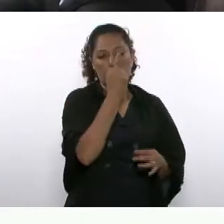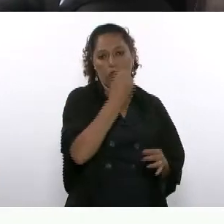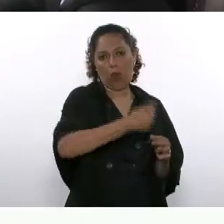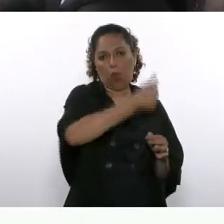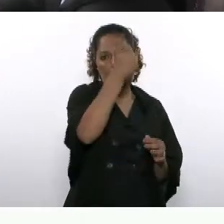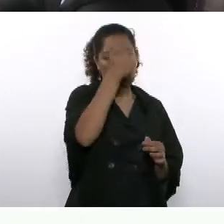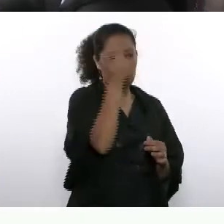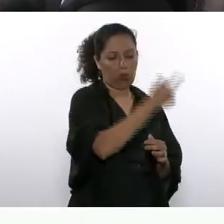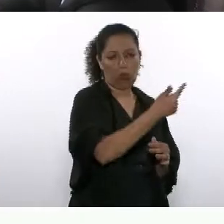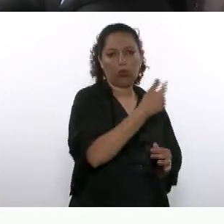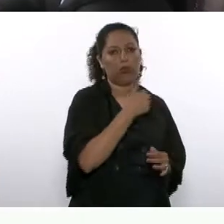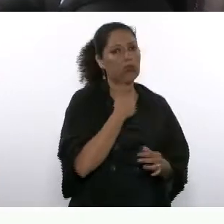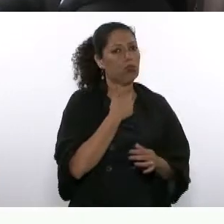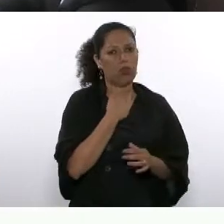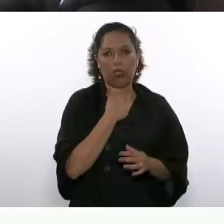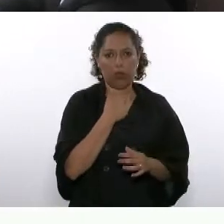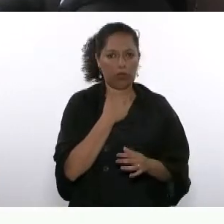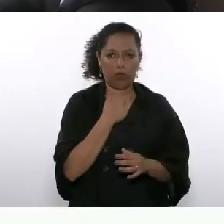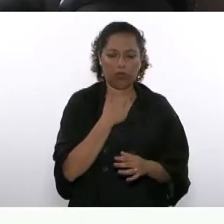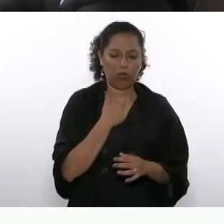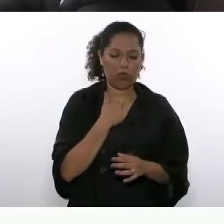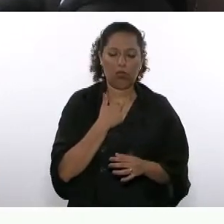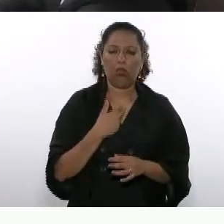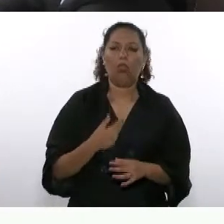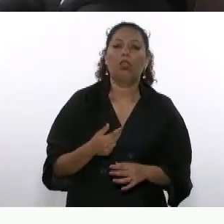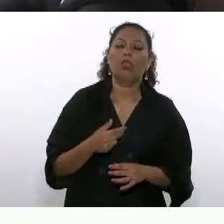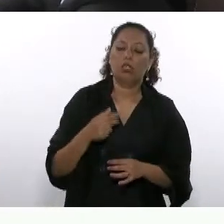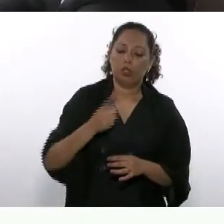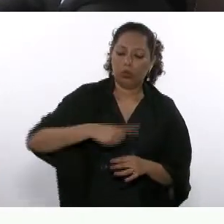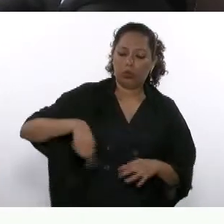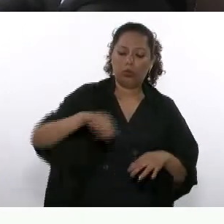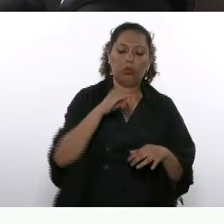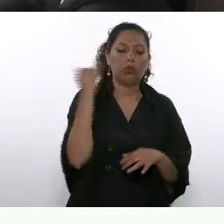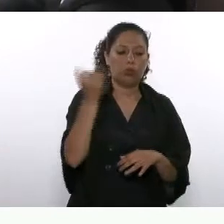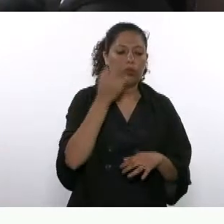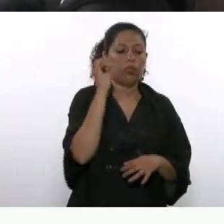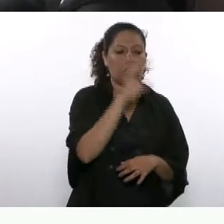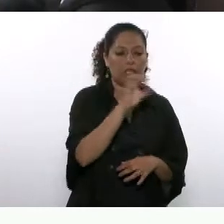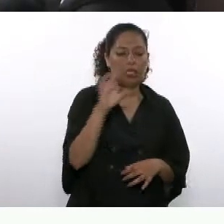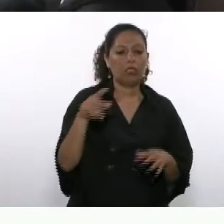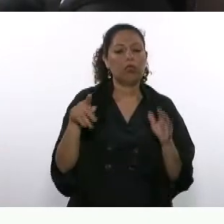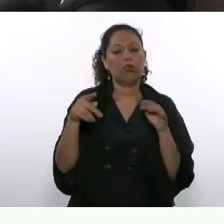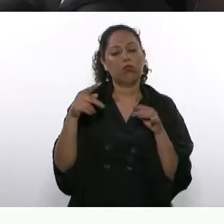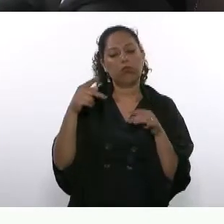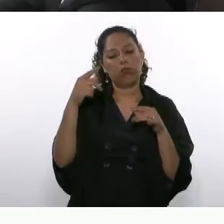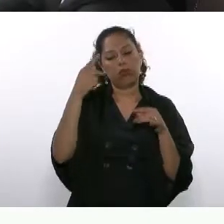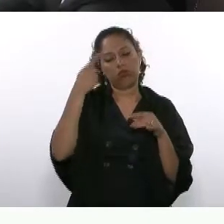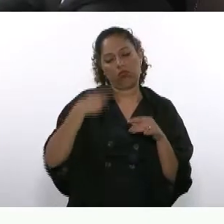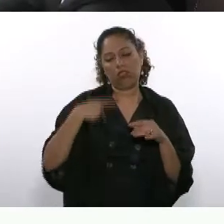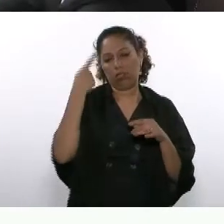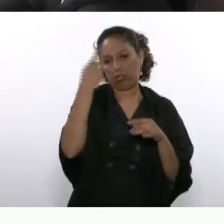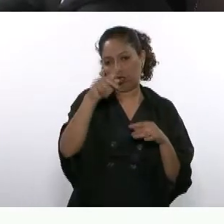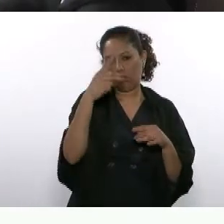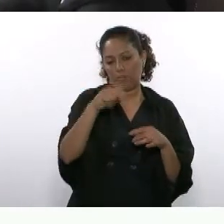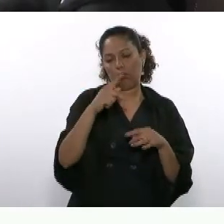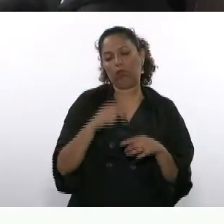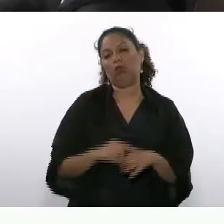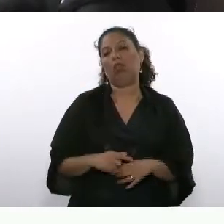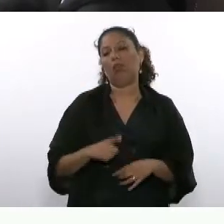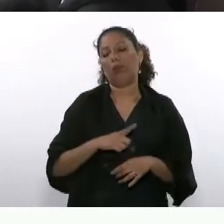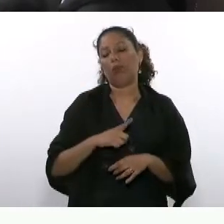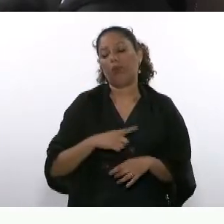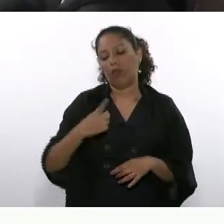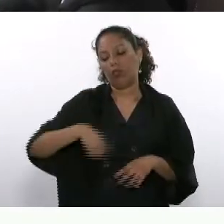mais hotéis, recebe mais turistas, é mais importante que o outro. Cada um está dentro da sua realidade. Então, a gente